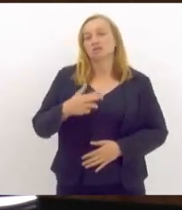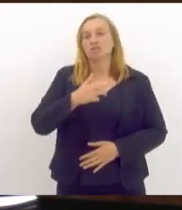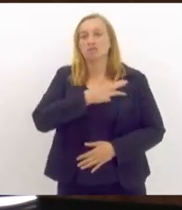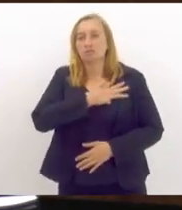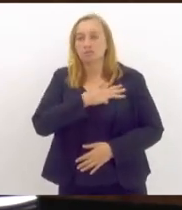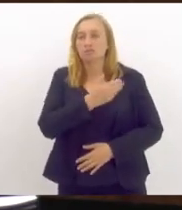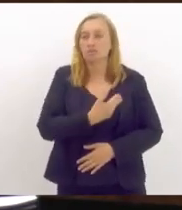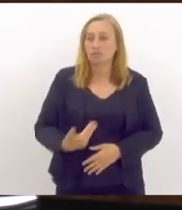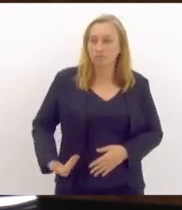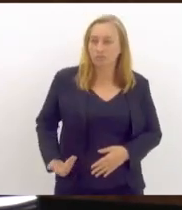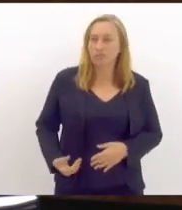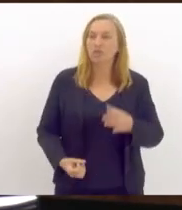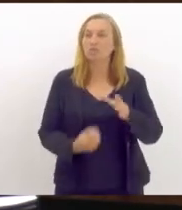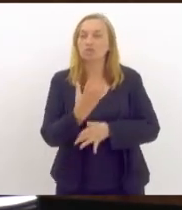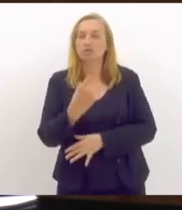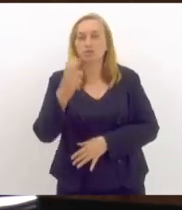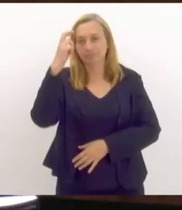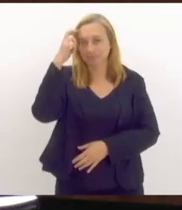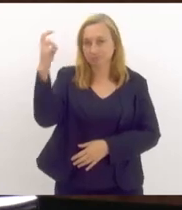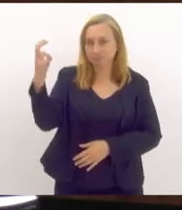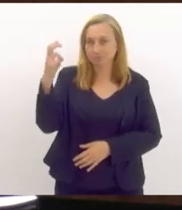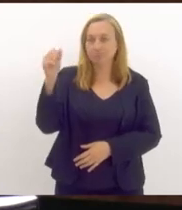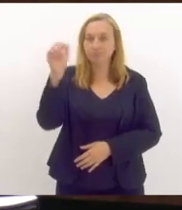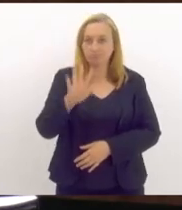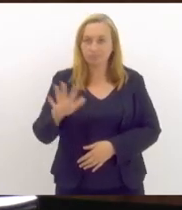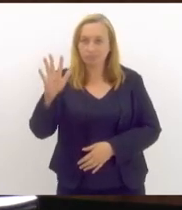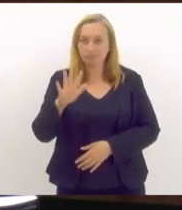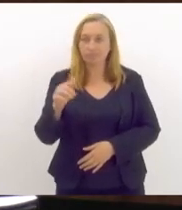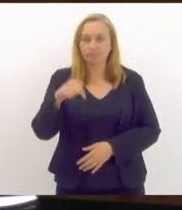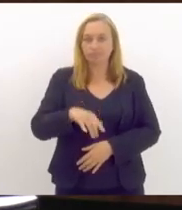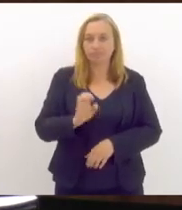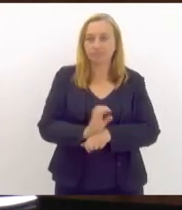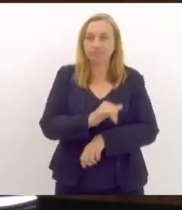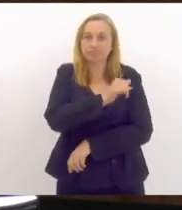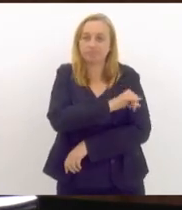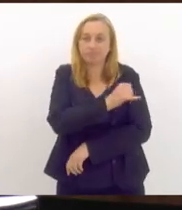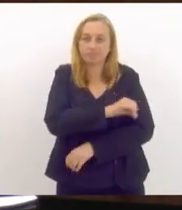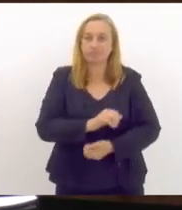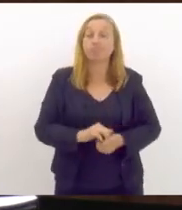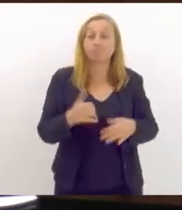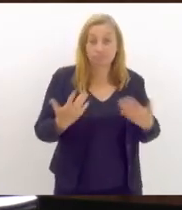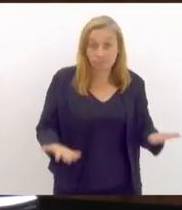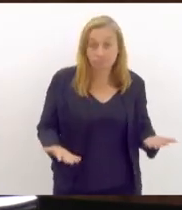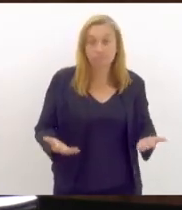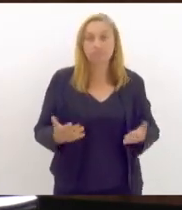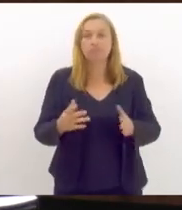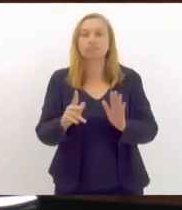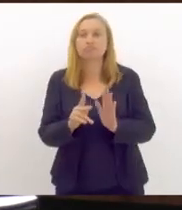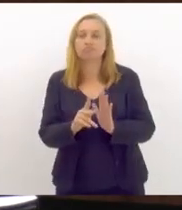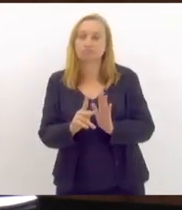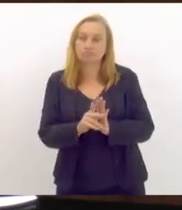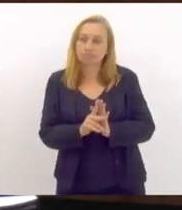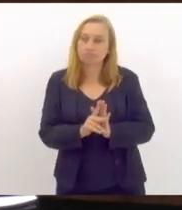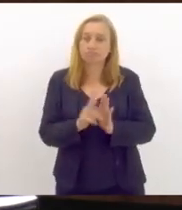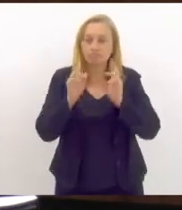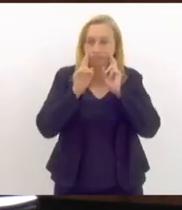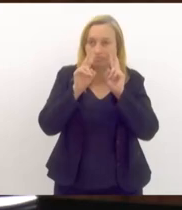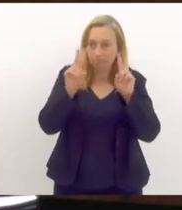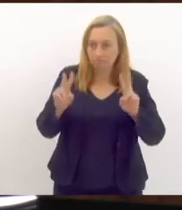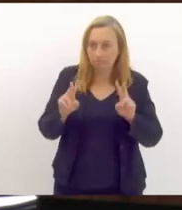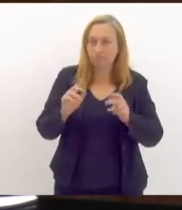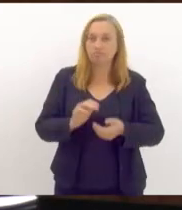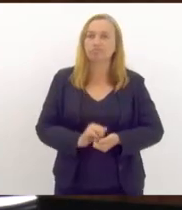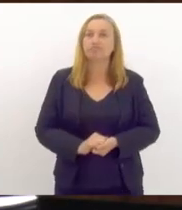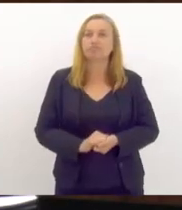fomentação da produção cultural nacional e aqui no estado do Rio de Janeiro Então esse projeto é um projeto que Visa que